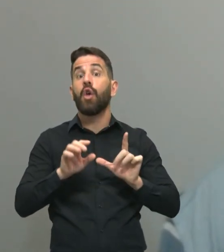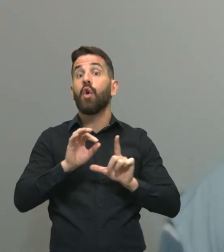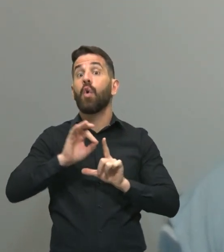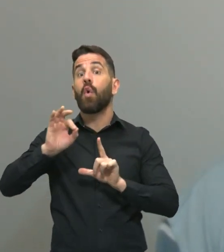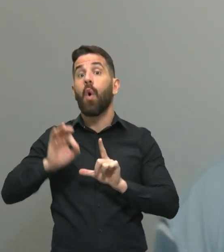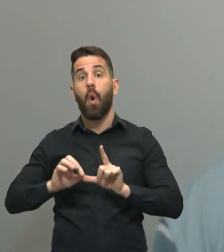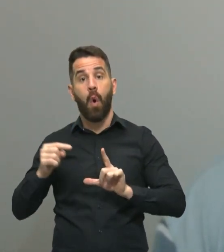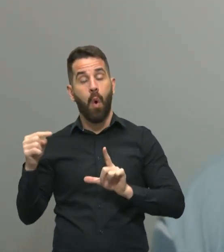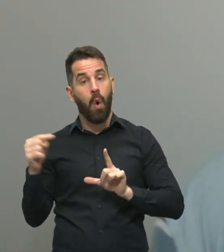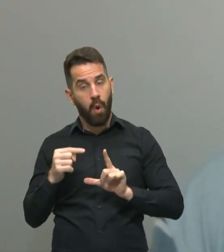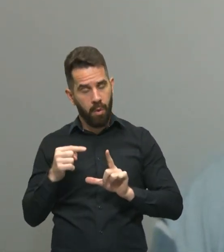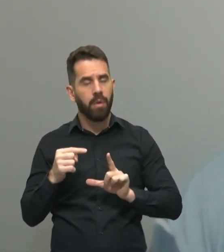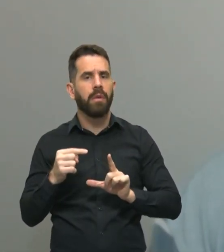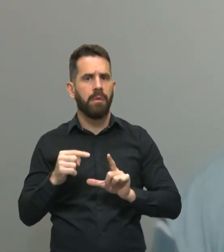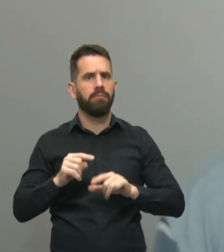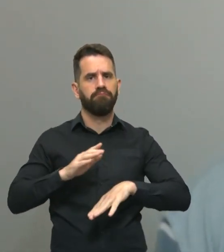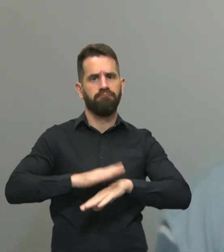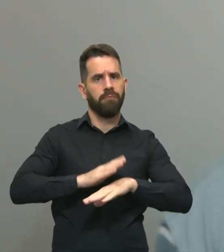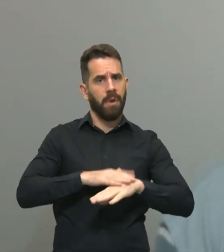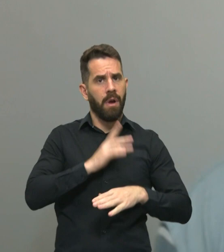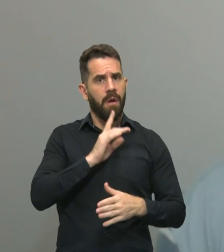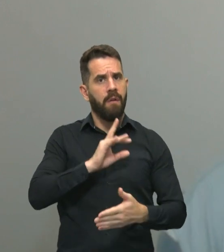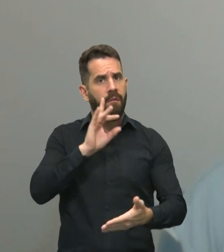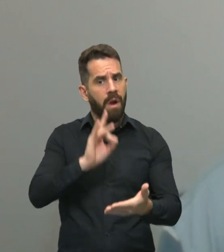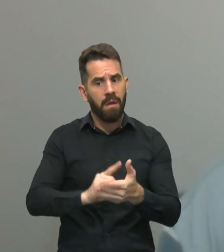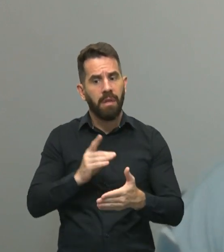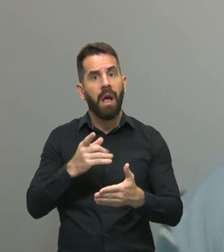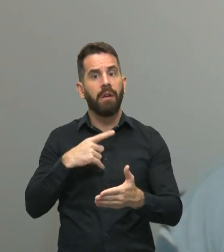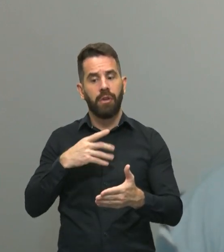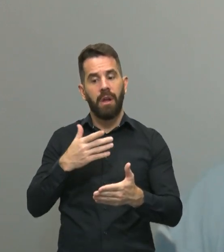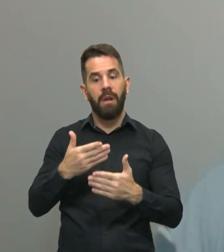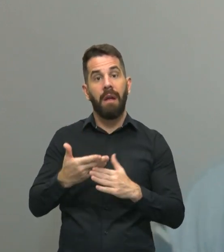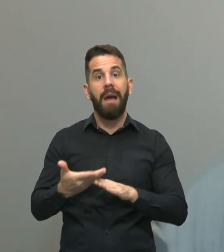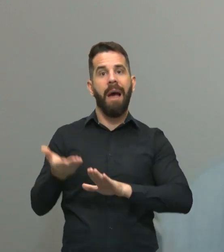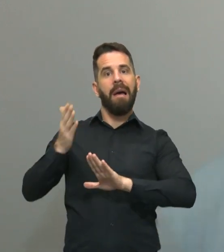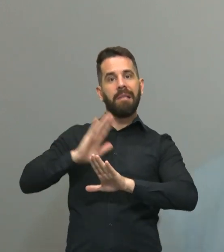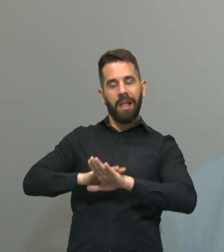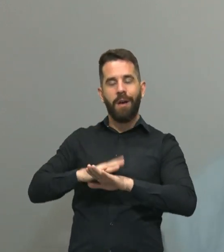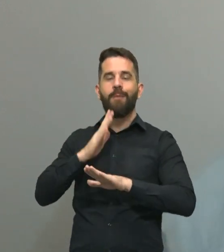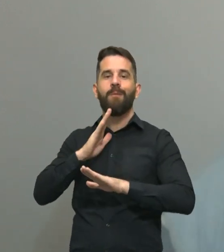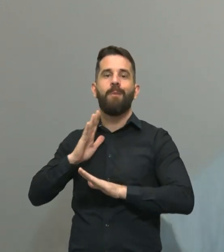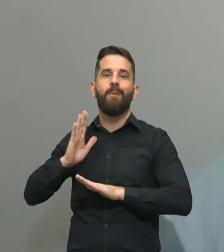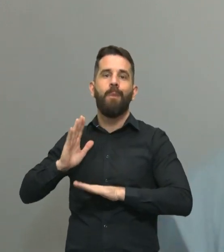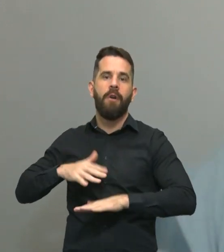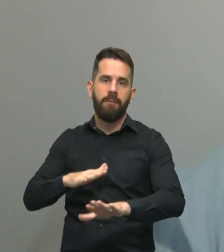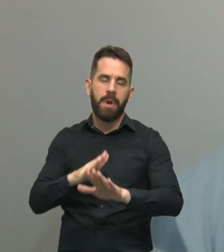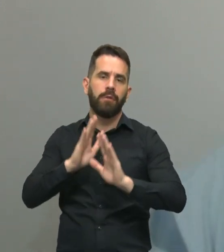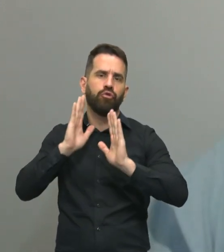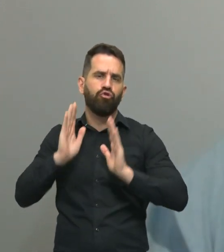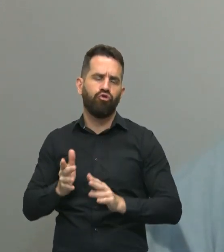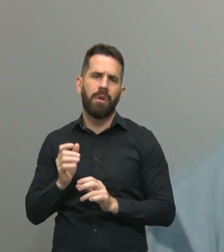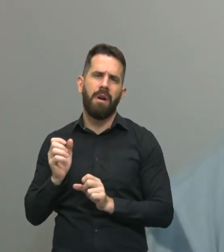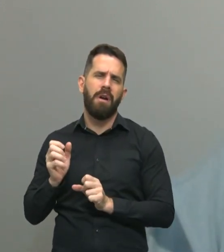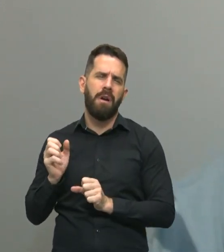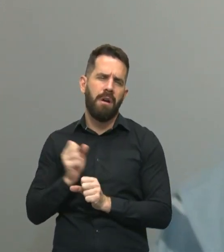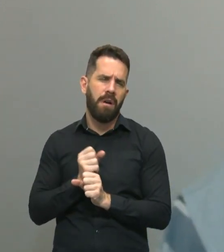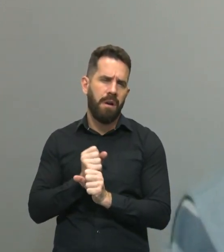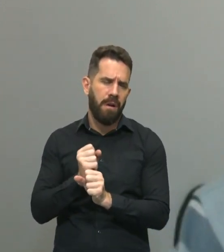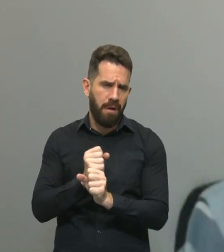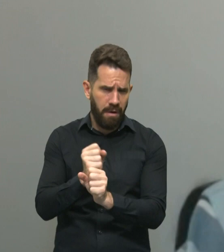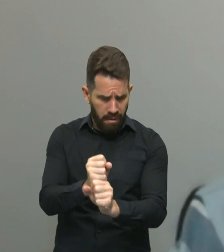ação do movimento, né? Quer dizer, que vem articulando ao longo dos anos, né, uma política